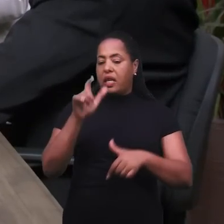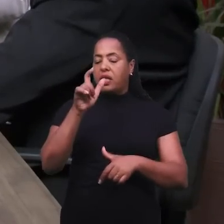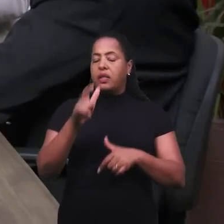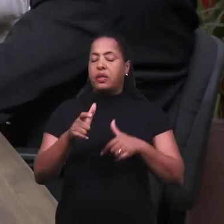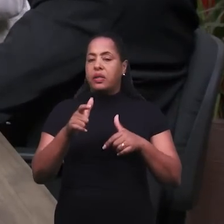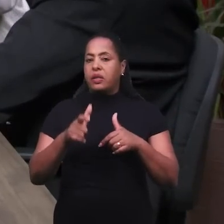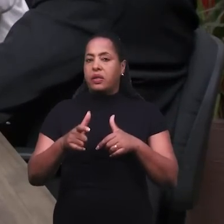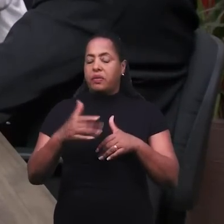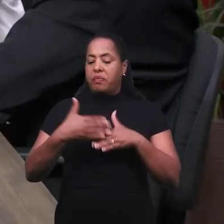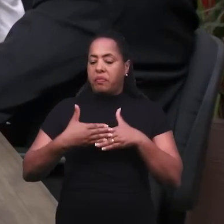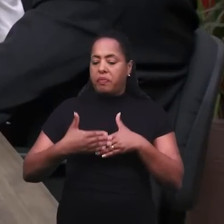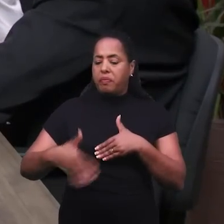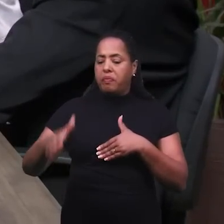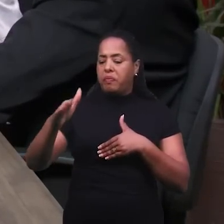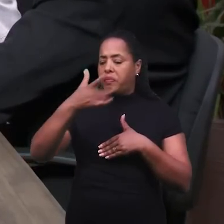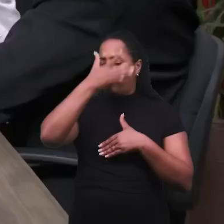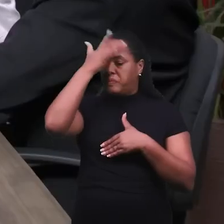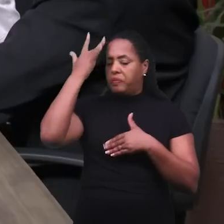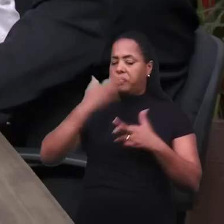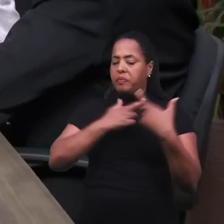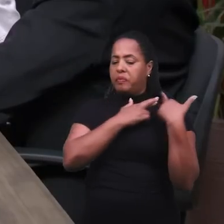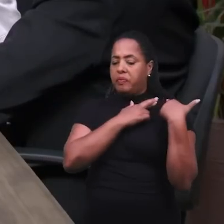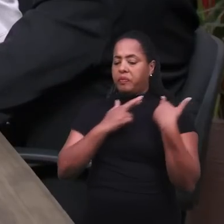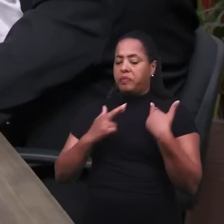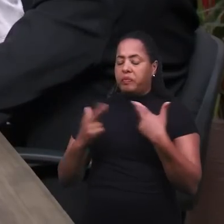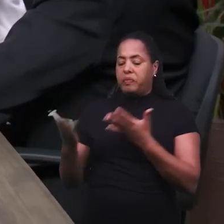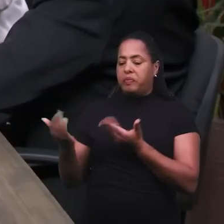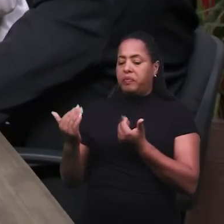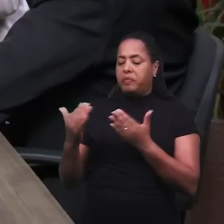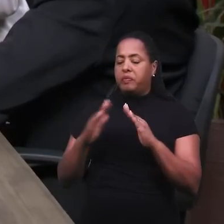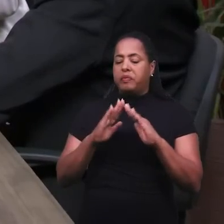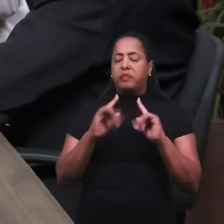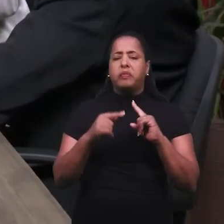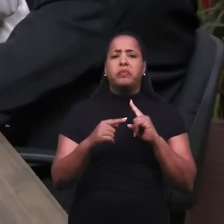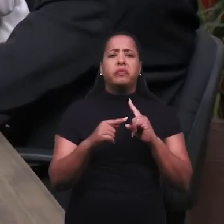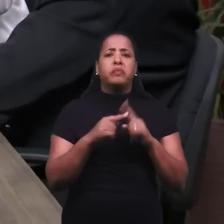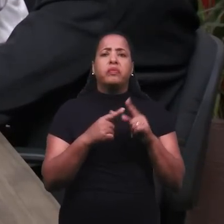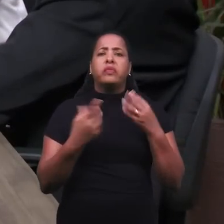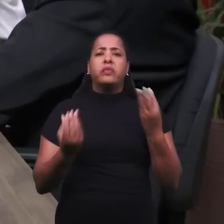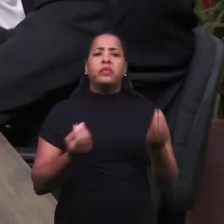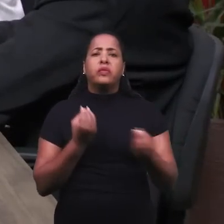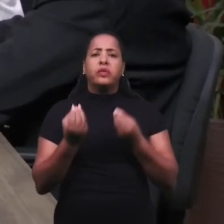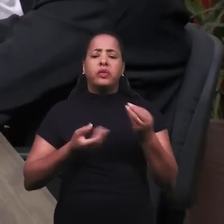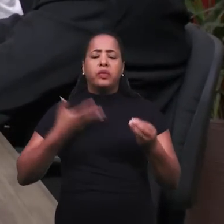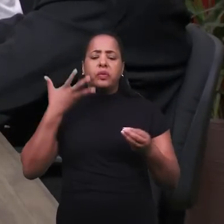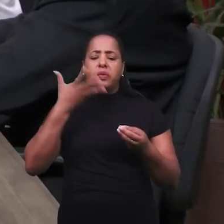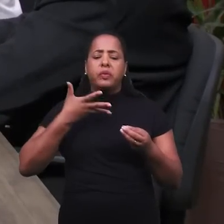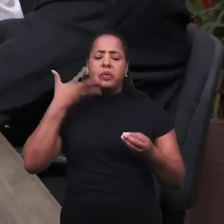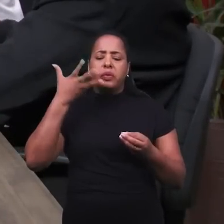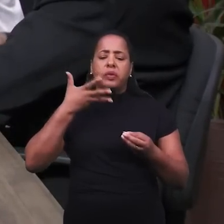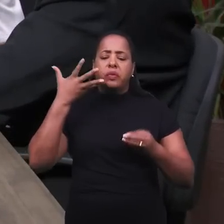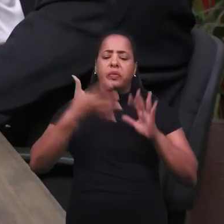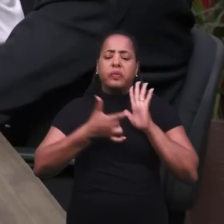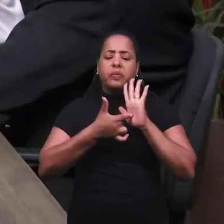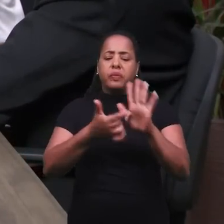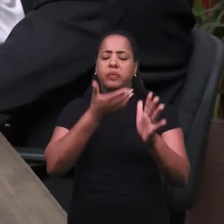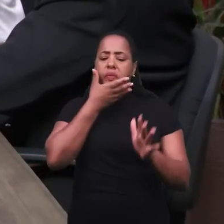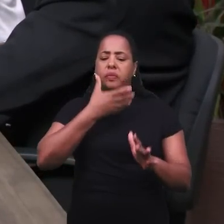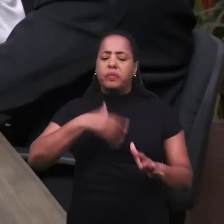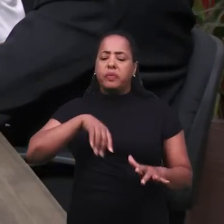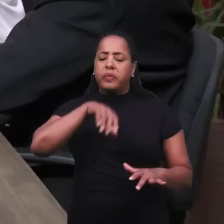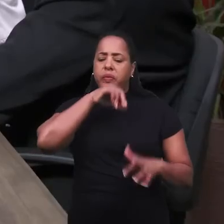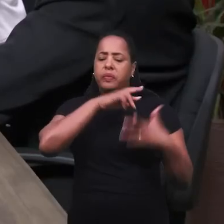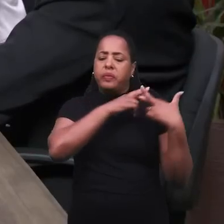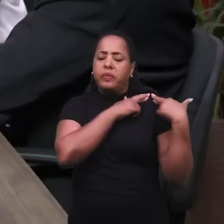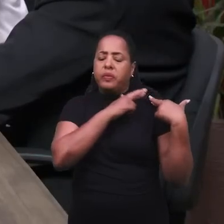e a partir daquele que lida com o jovem na igreja, como é que a gente pode trazer uma palavra para os pais dos